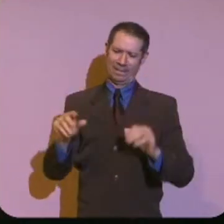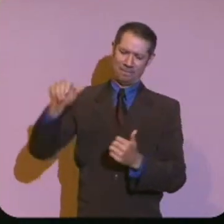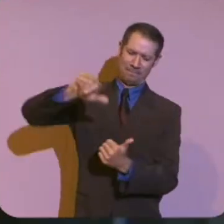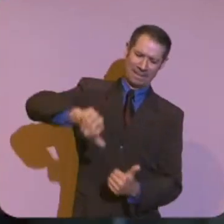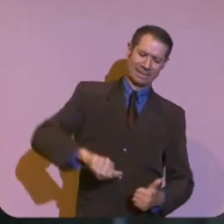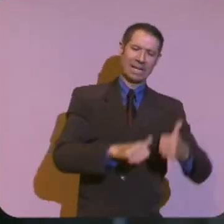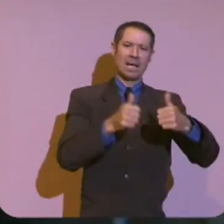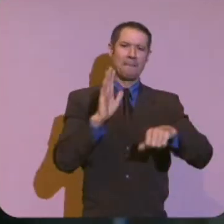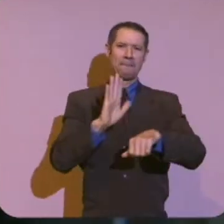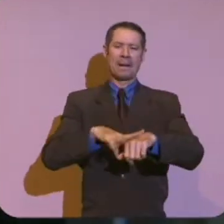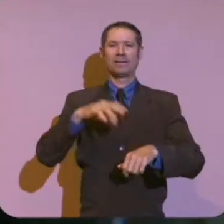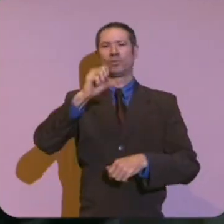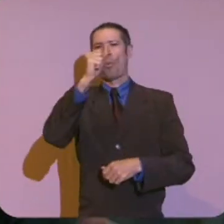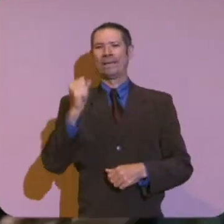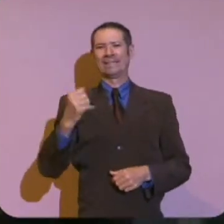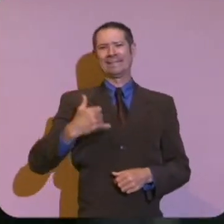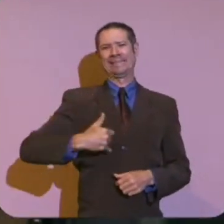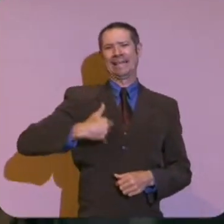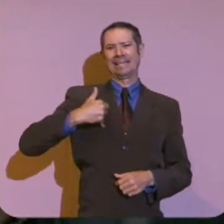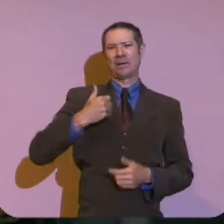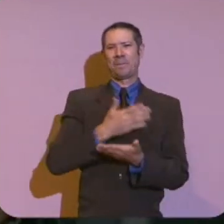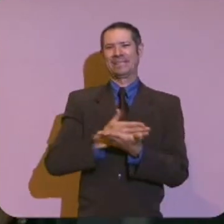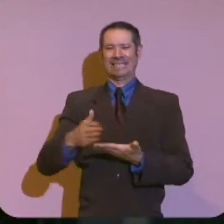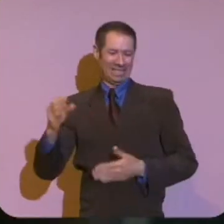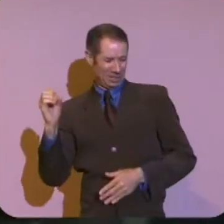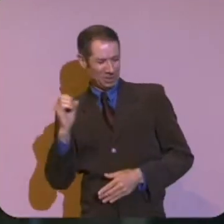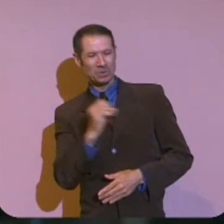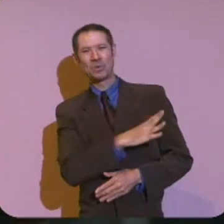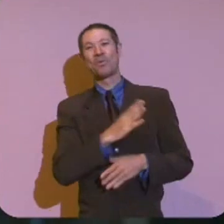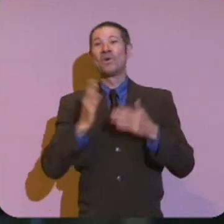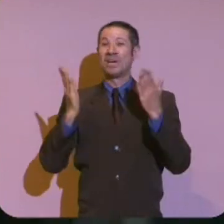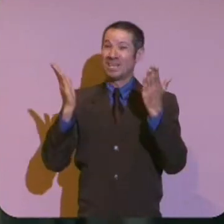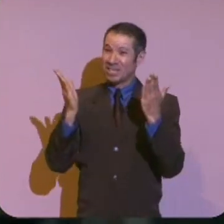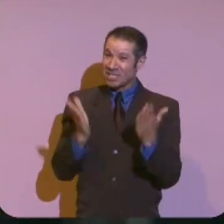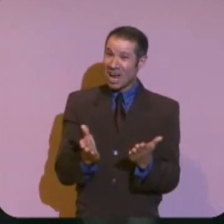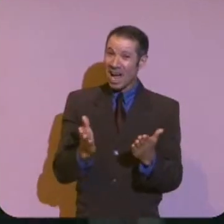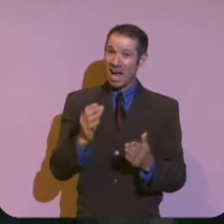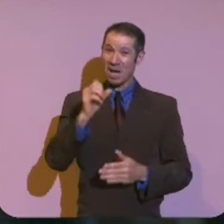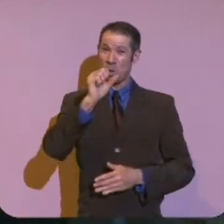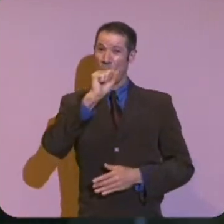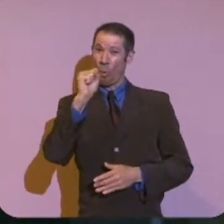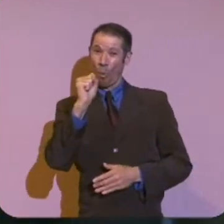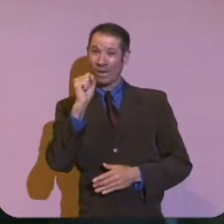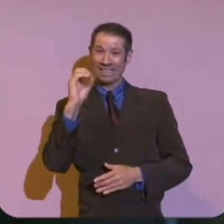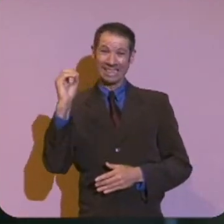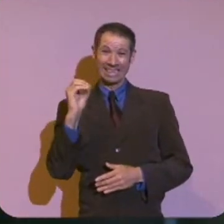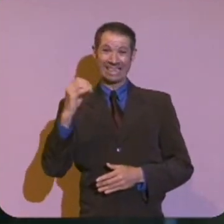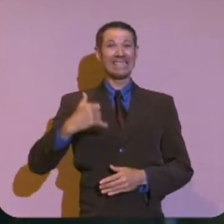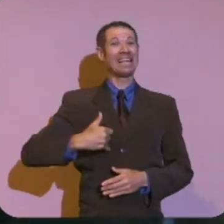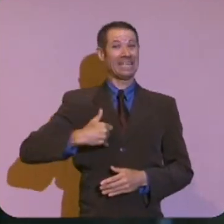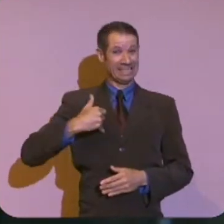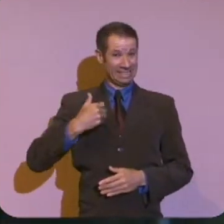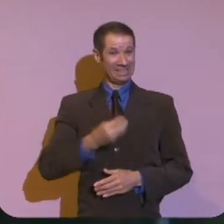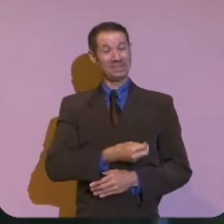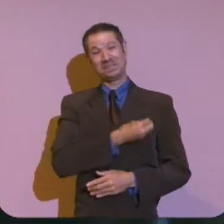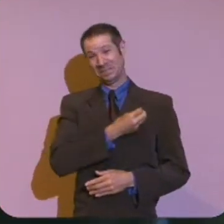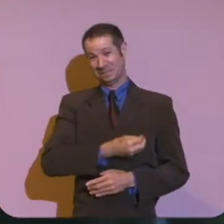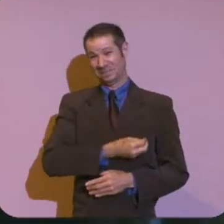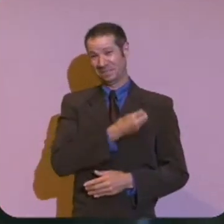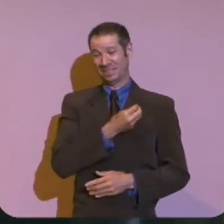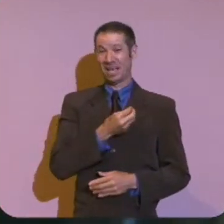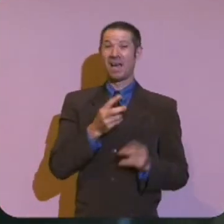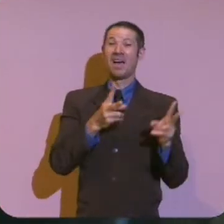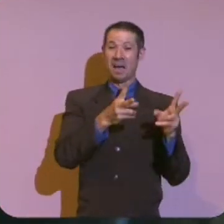com mais de 80 anos, que começaram de novo já aos 80 anos de vida. A gente